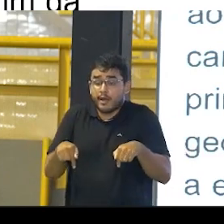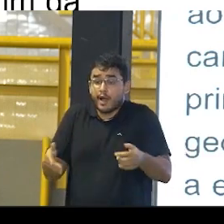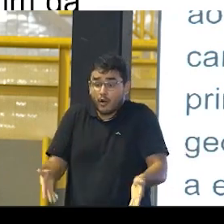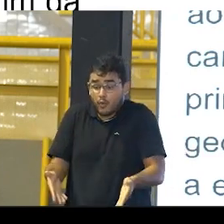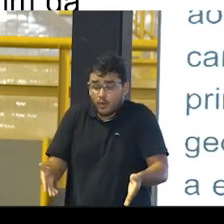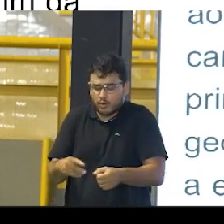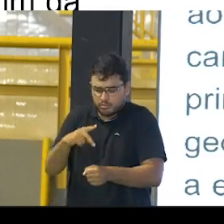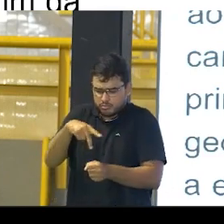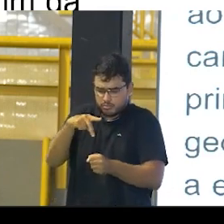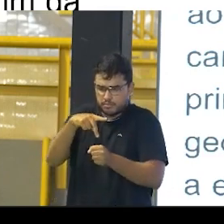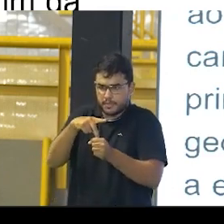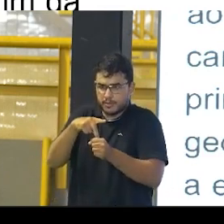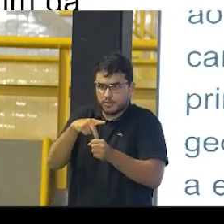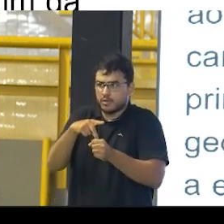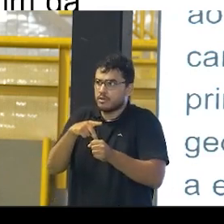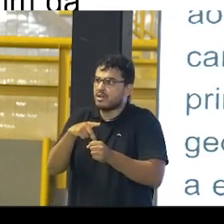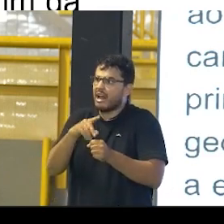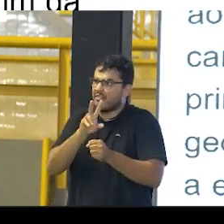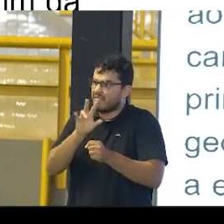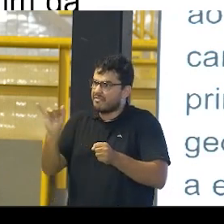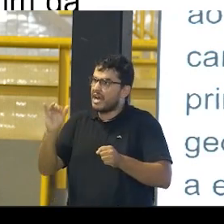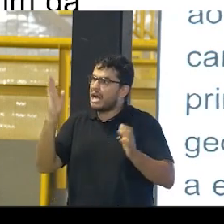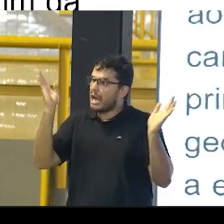acontecer. Mas vai acontecer.